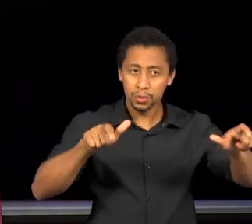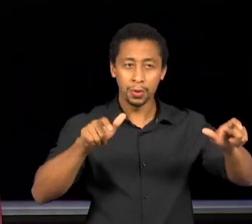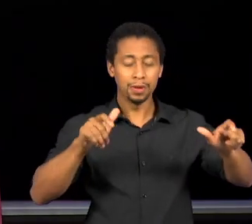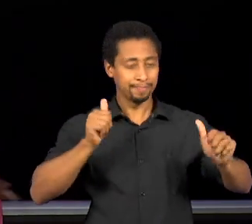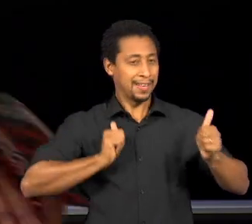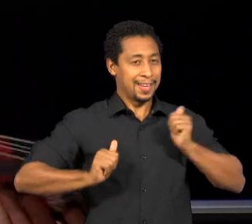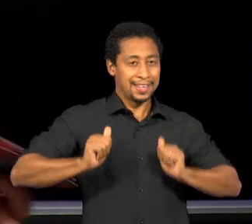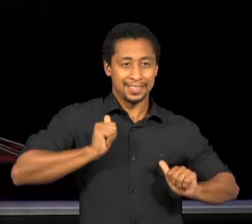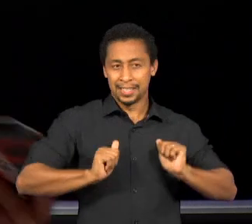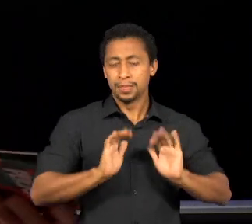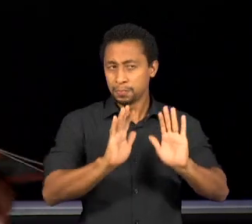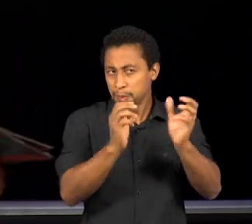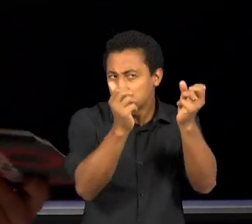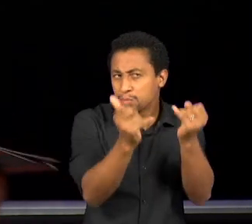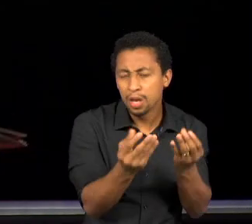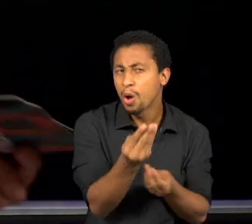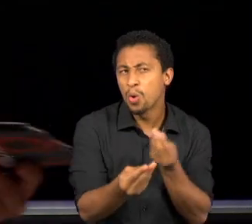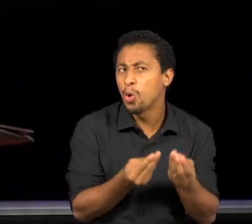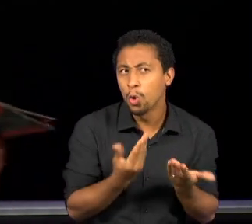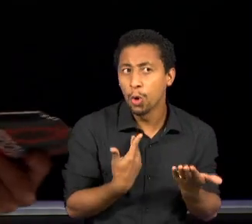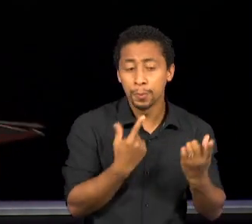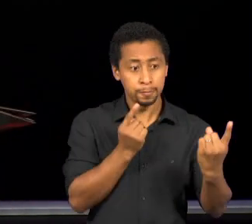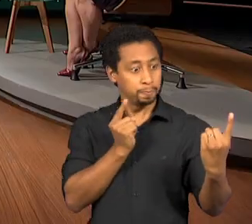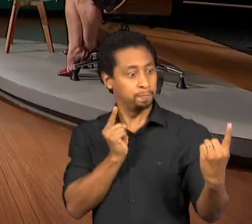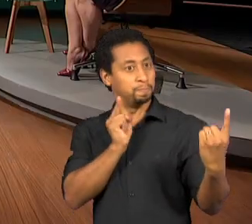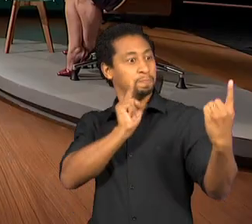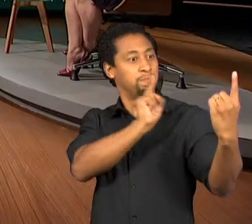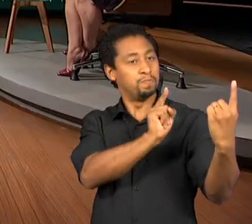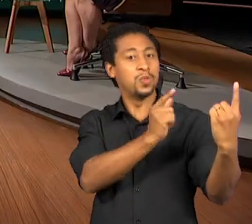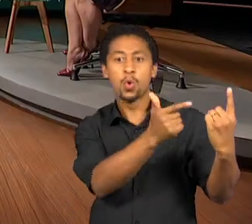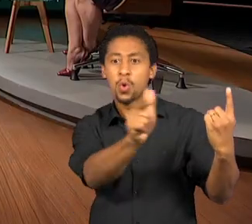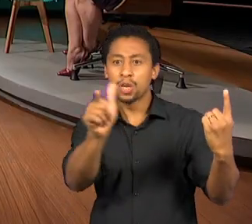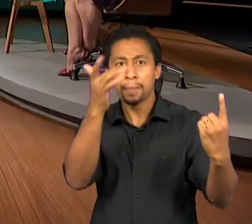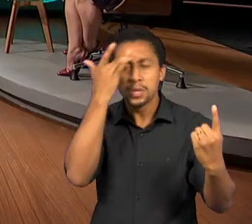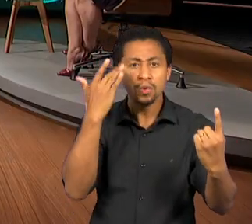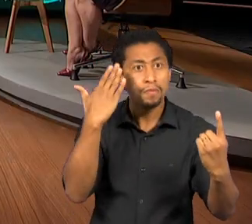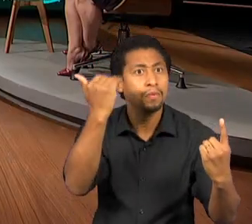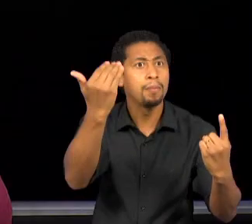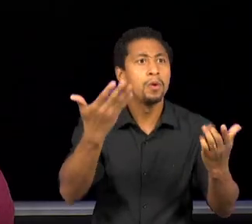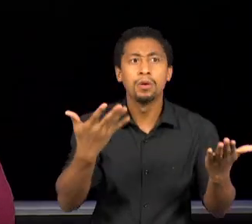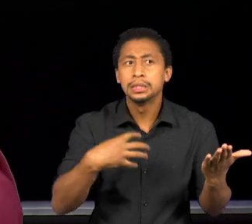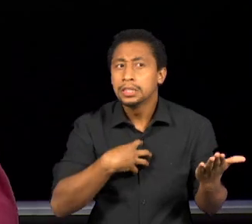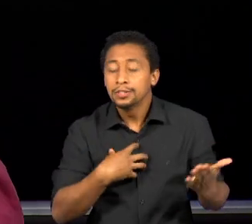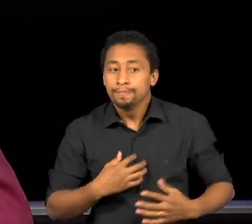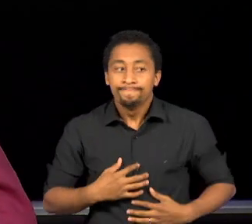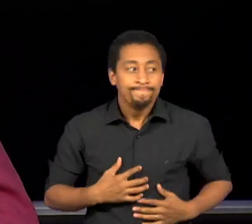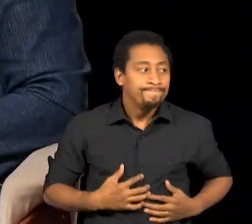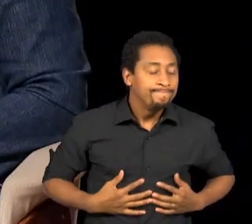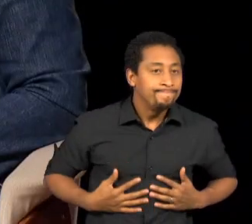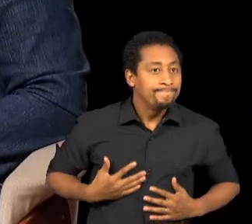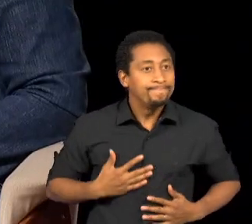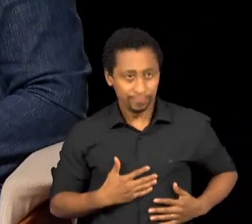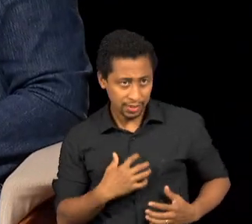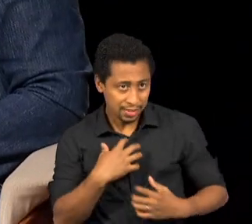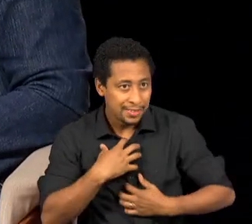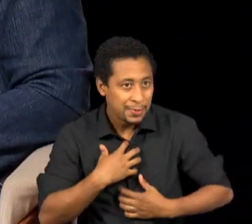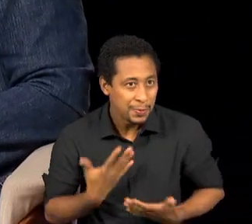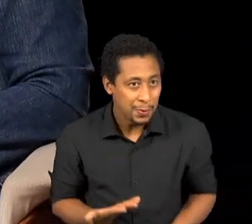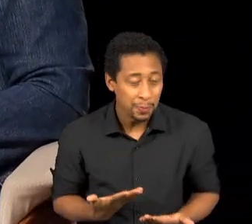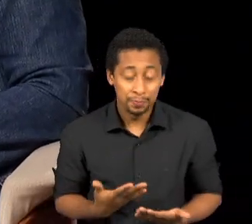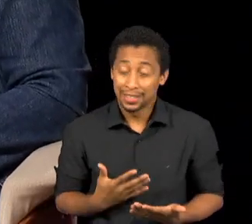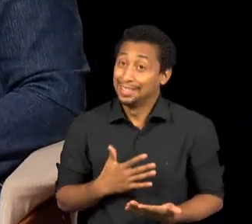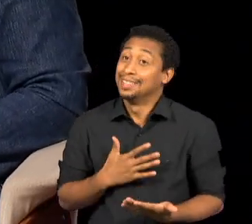foi encarar, vamos dizer, estar ali em cena com essas pessoas? Deu aquele friozinho na barriga? Deu muito frio.